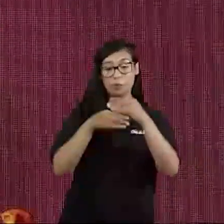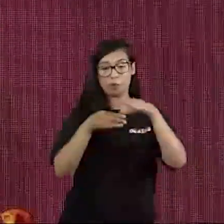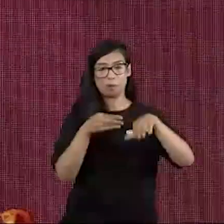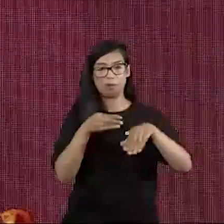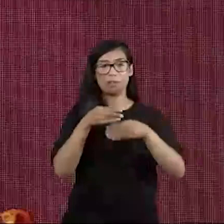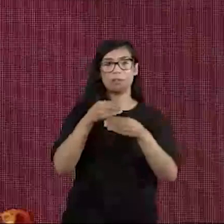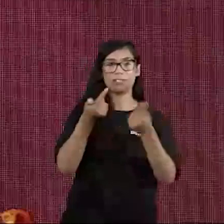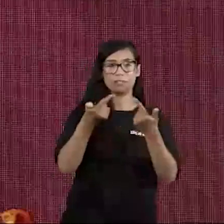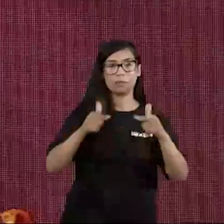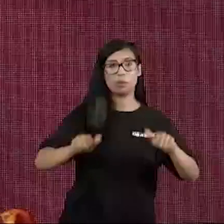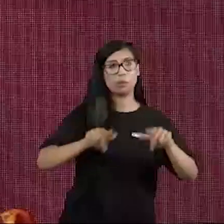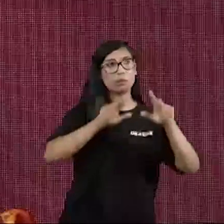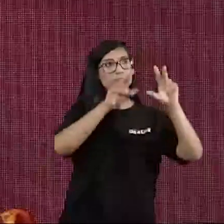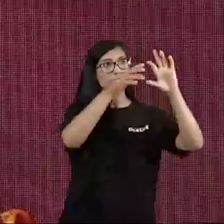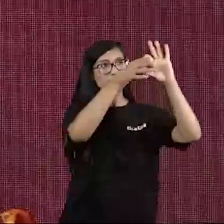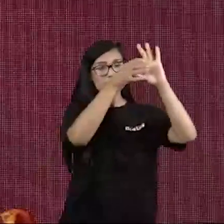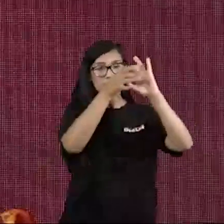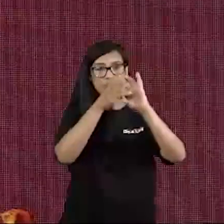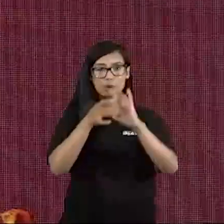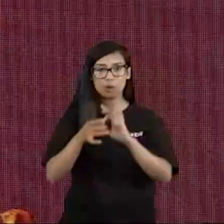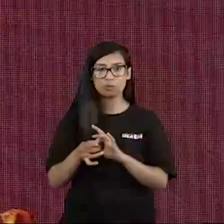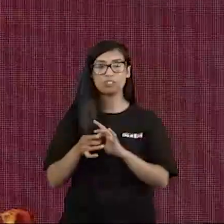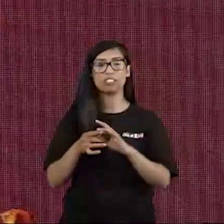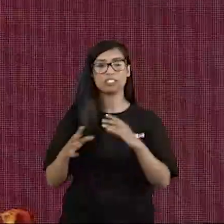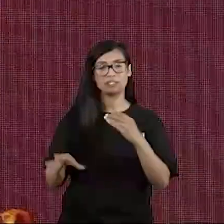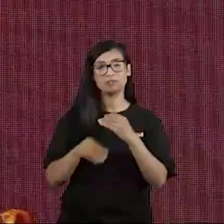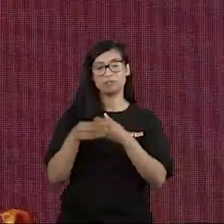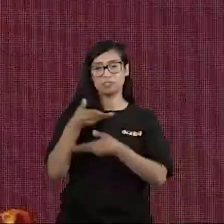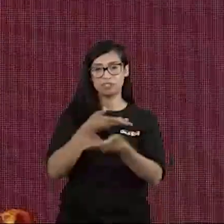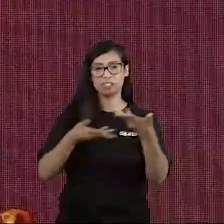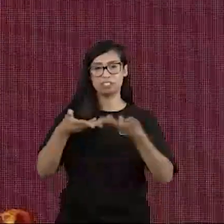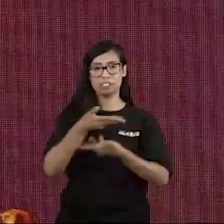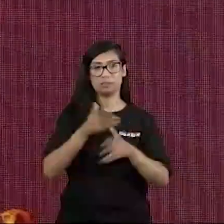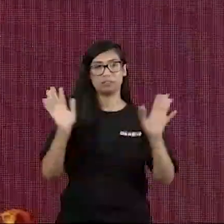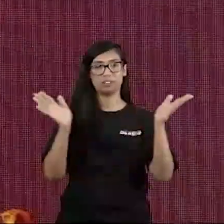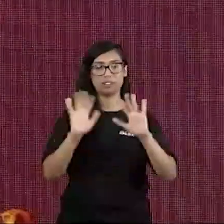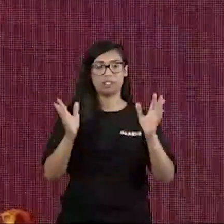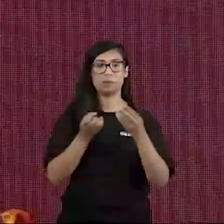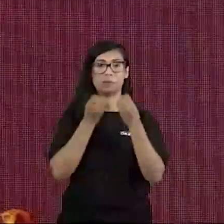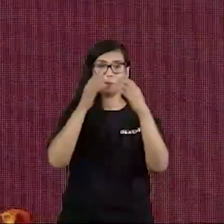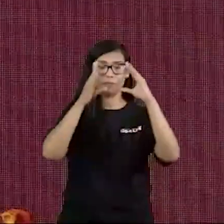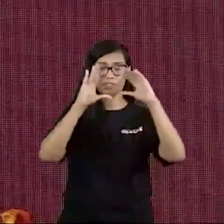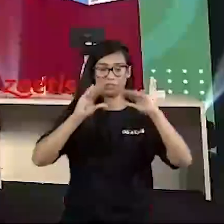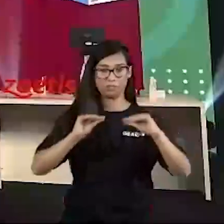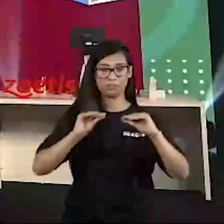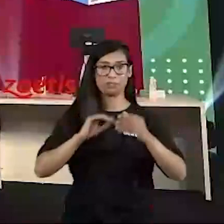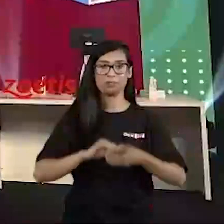possível resolver com o exame citológico. Até lá, boa noite para todos.